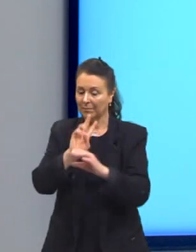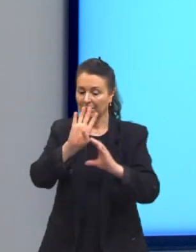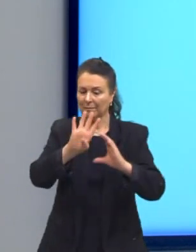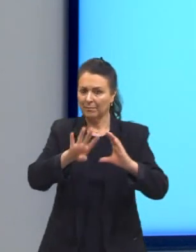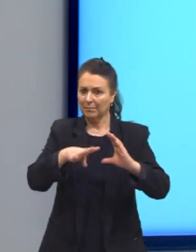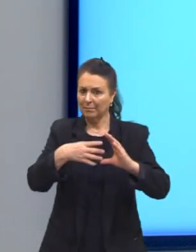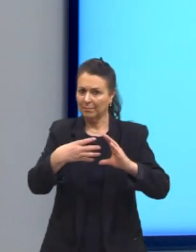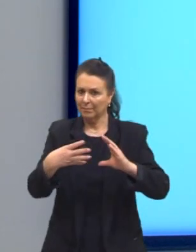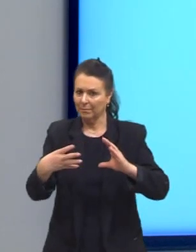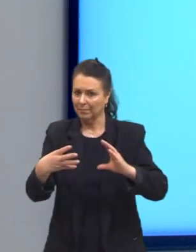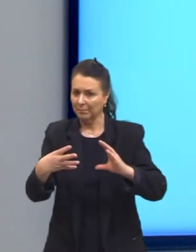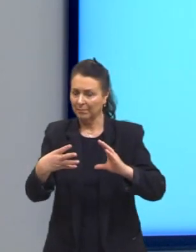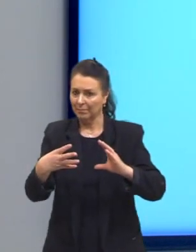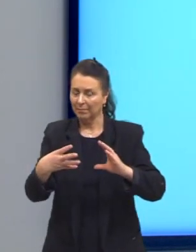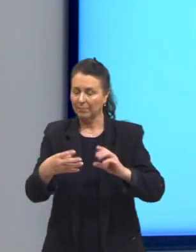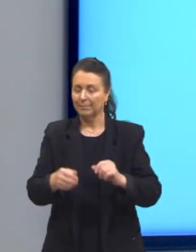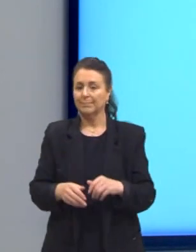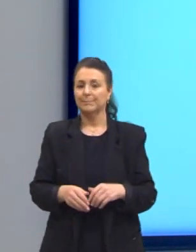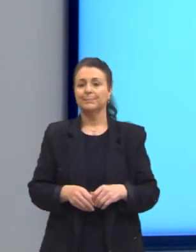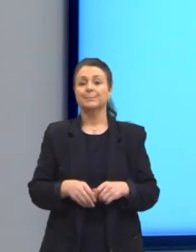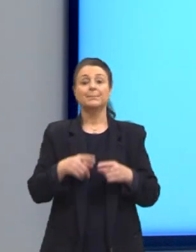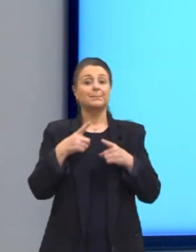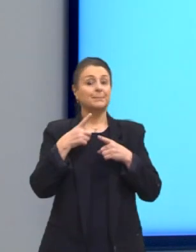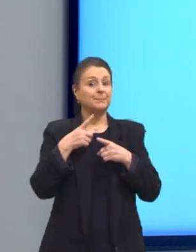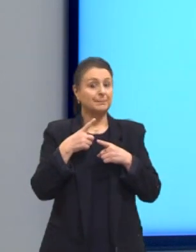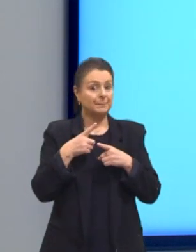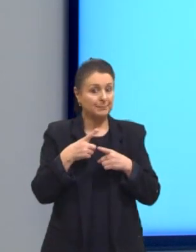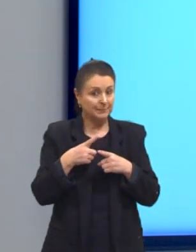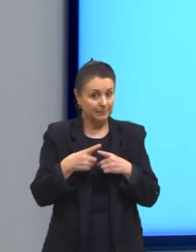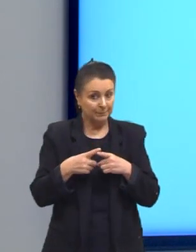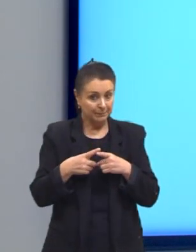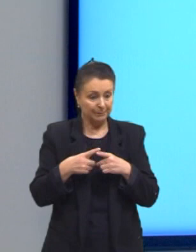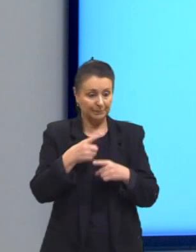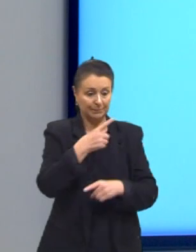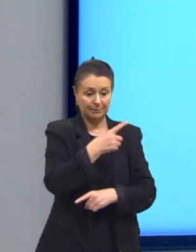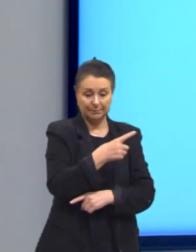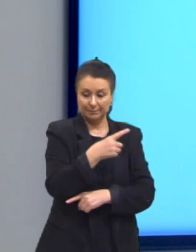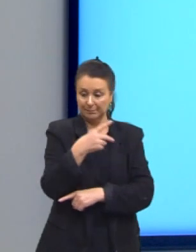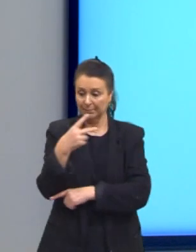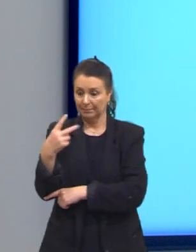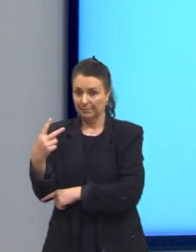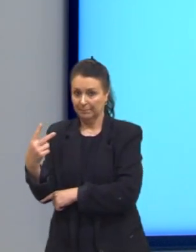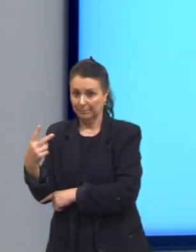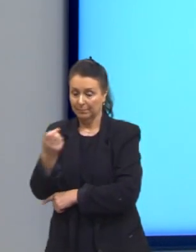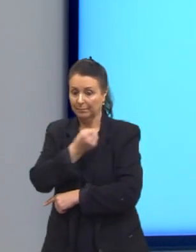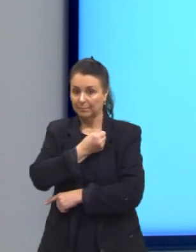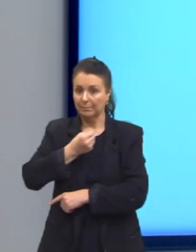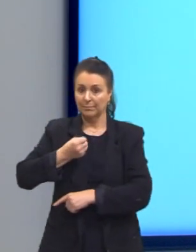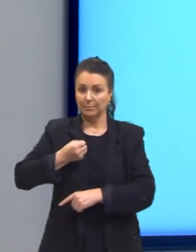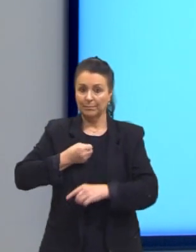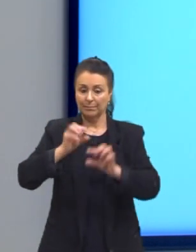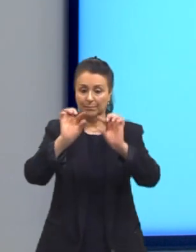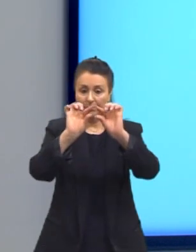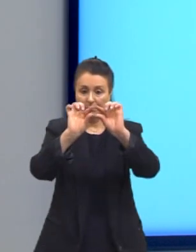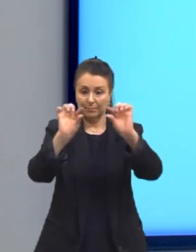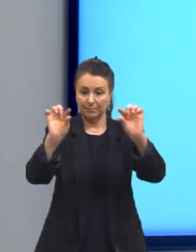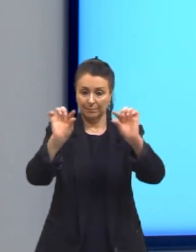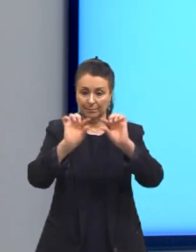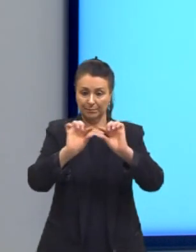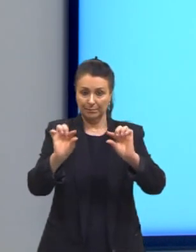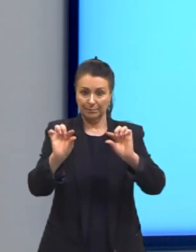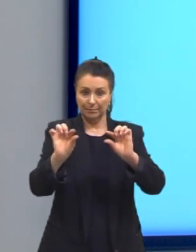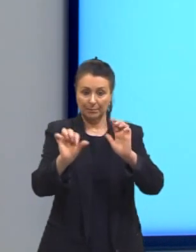matrizes para que a gente possa multiplicar essas duas matrizes o número de linhas da primeira